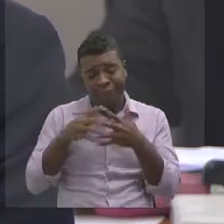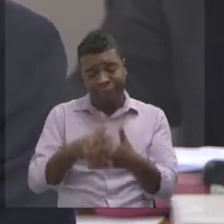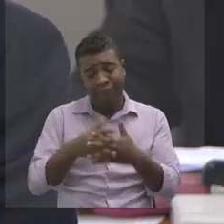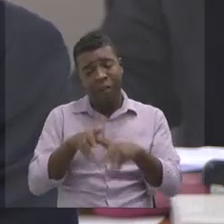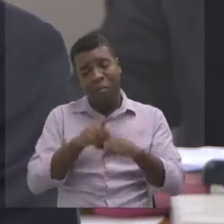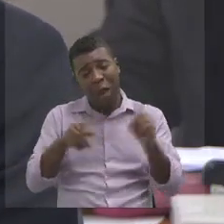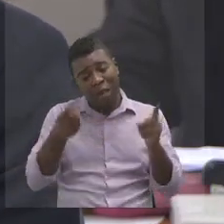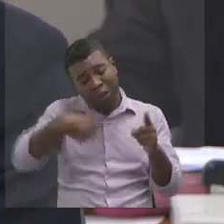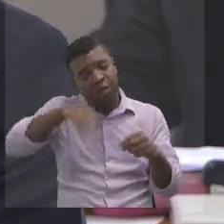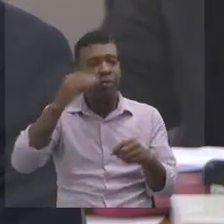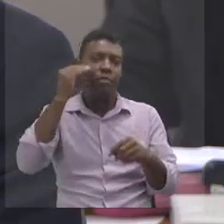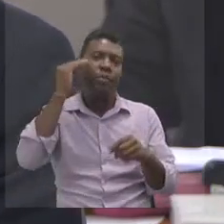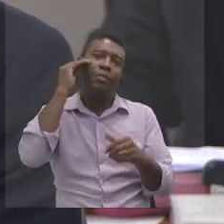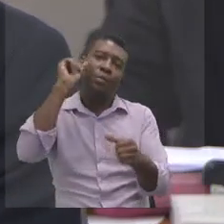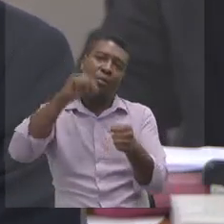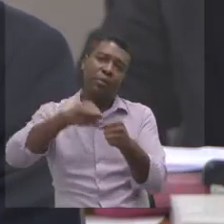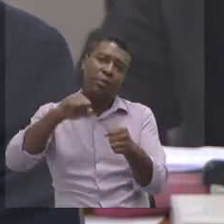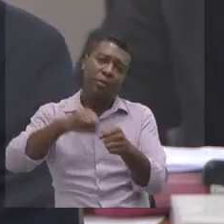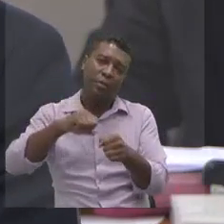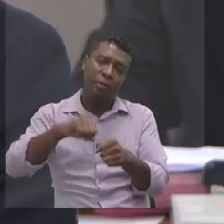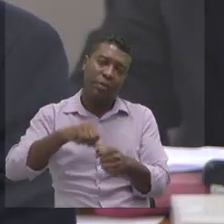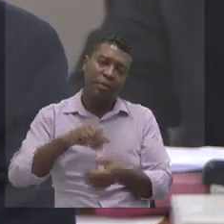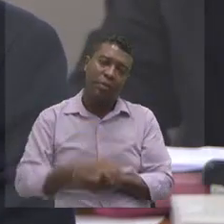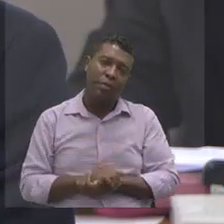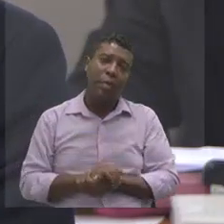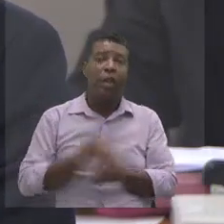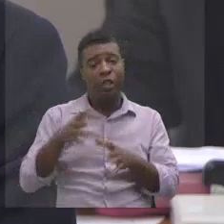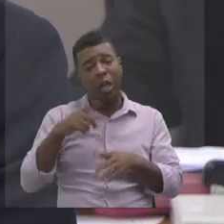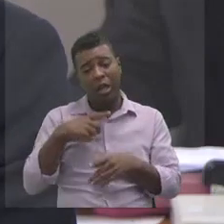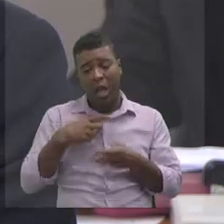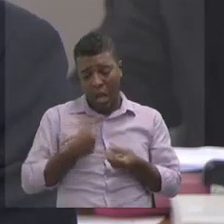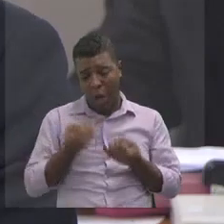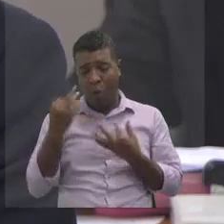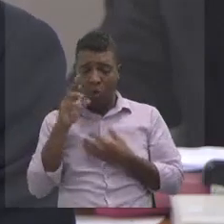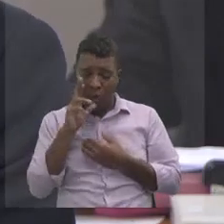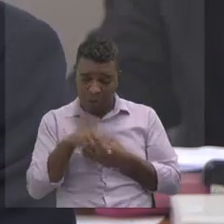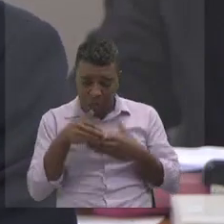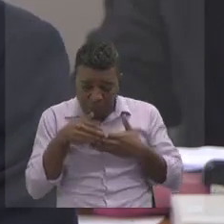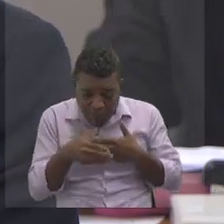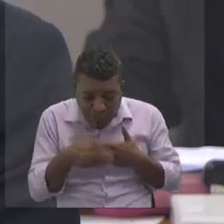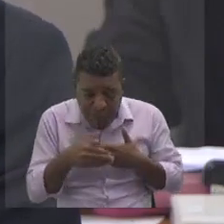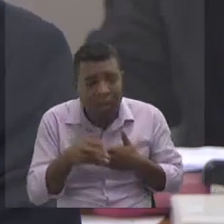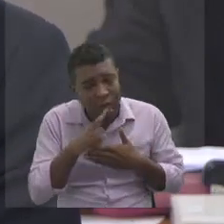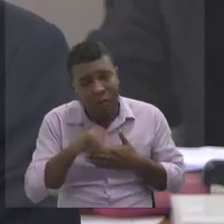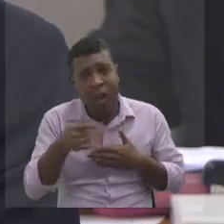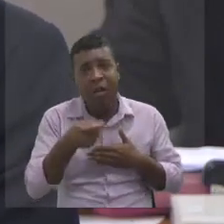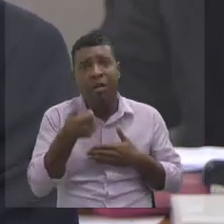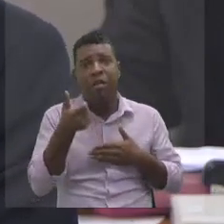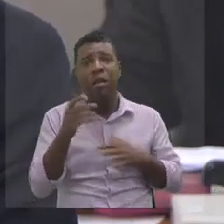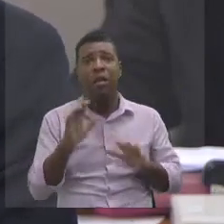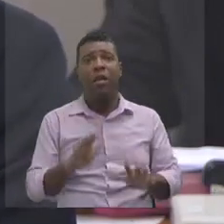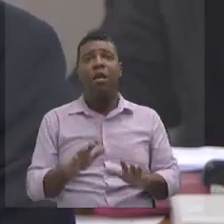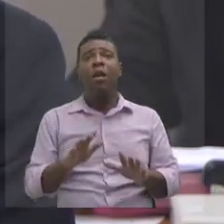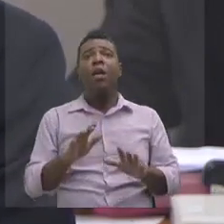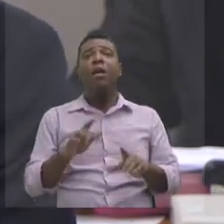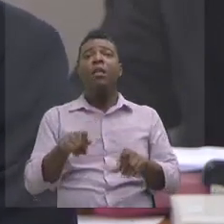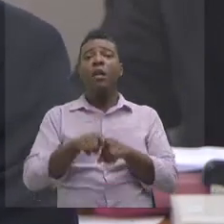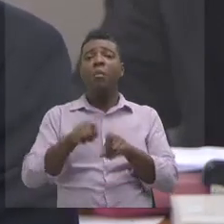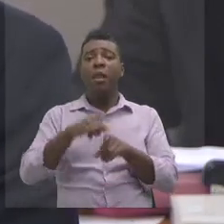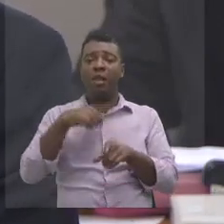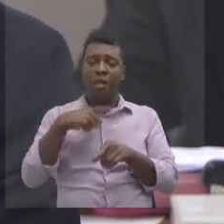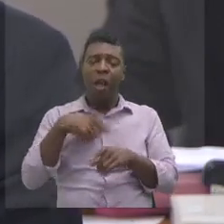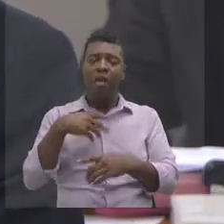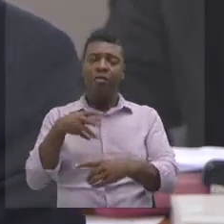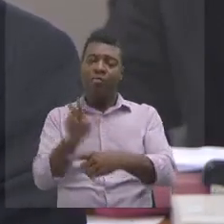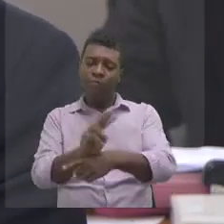no curto prazo são ações também que já dei resultado curto resultados então reforça o tema da fiscalização a gente tem usado